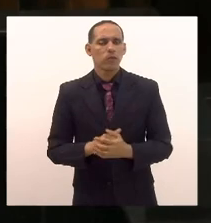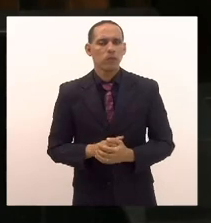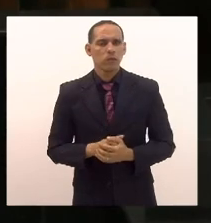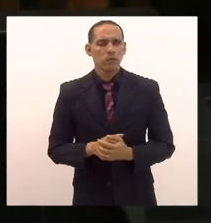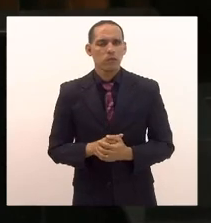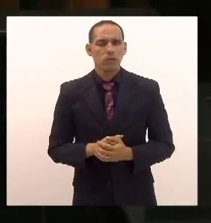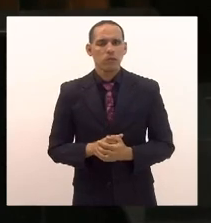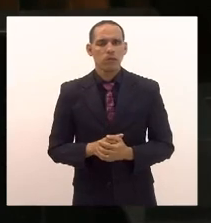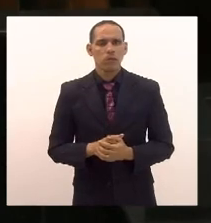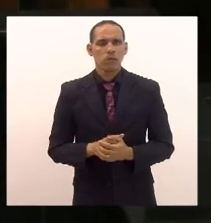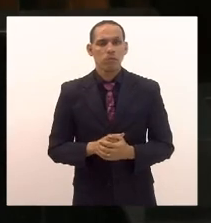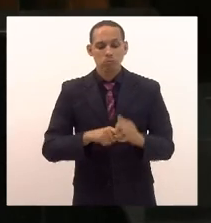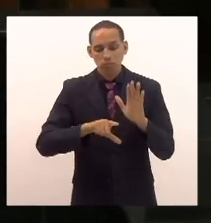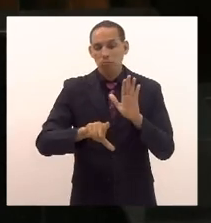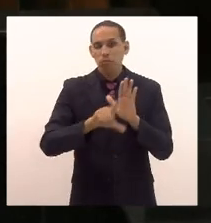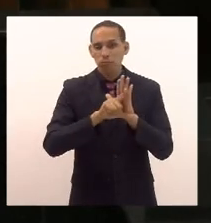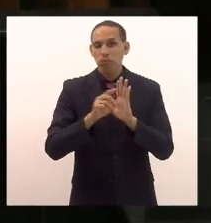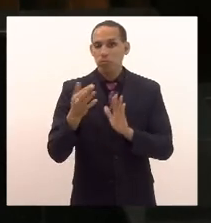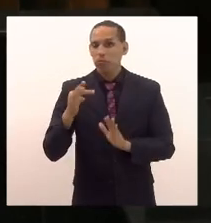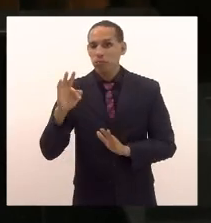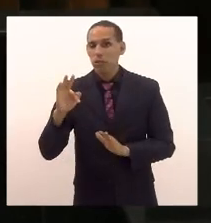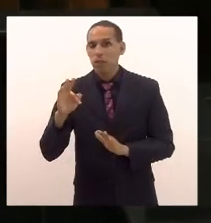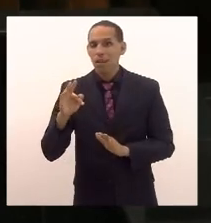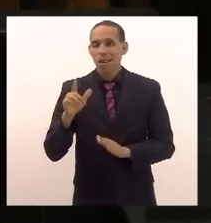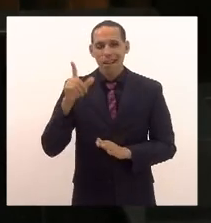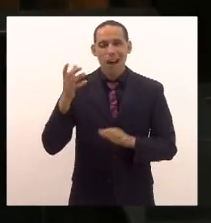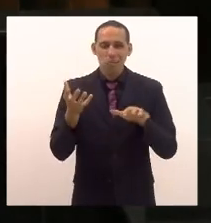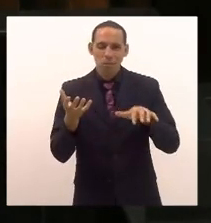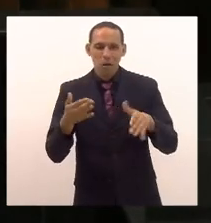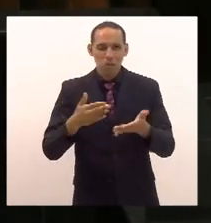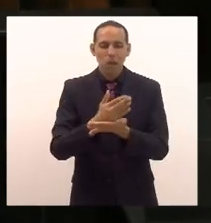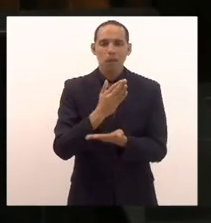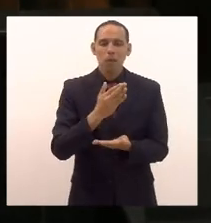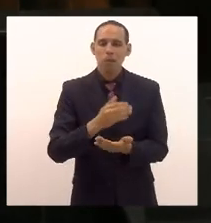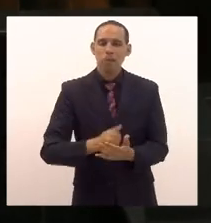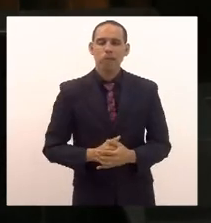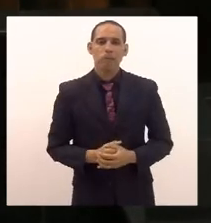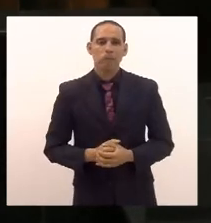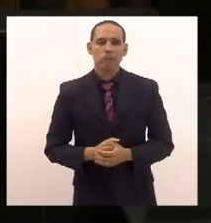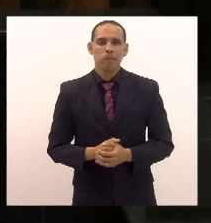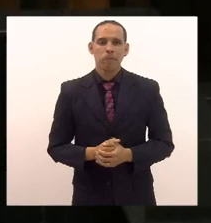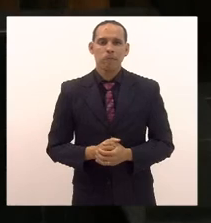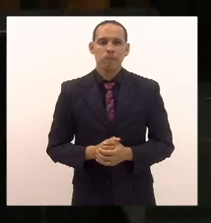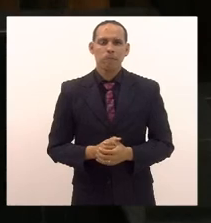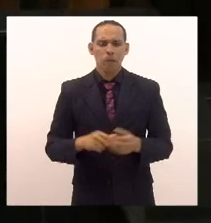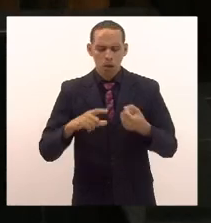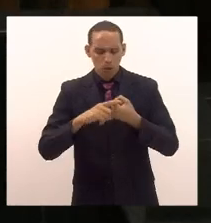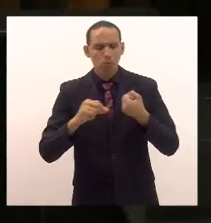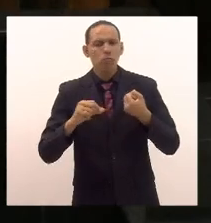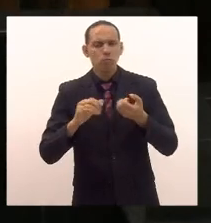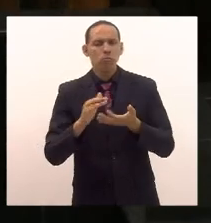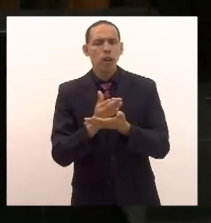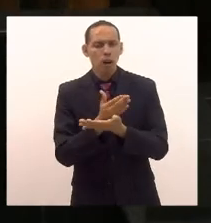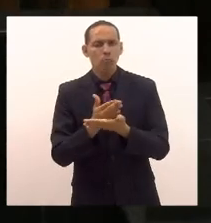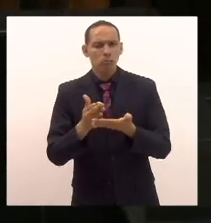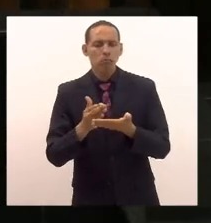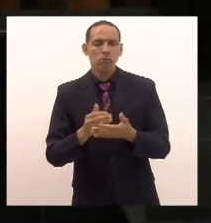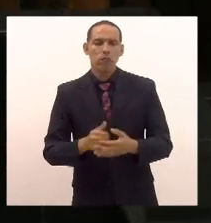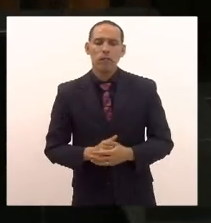a Legislação Federal aprovada no Congresso Nacional alguns artigos